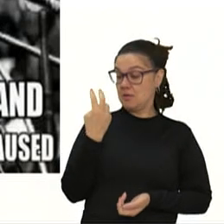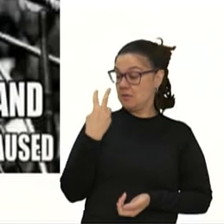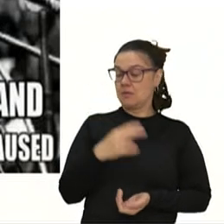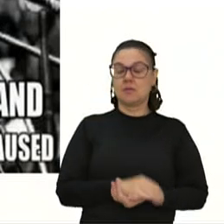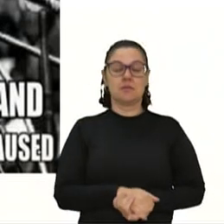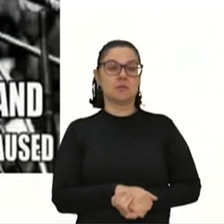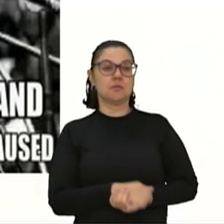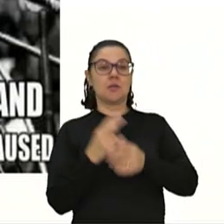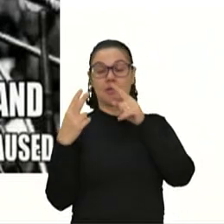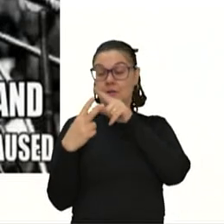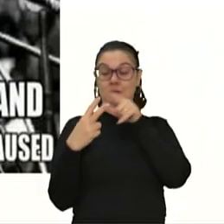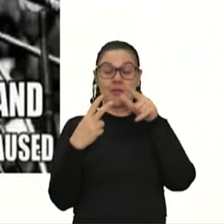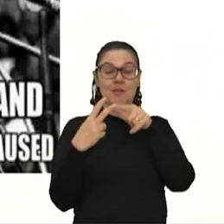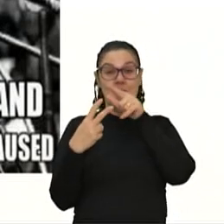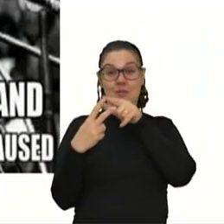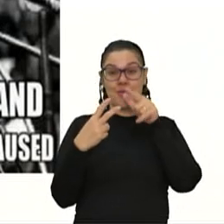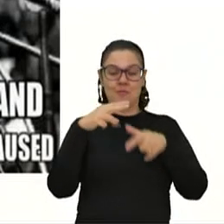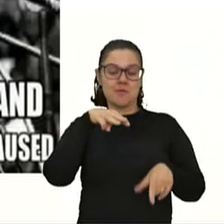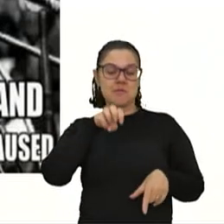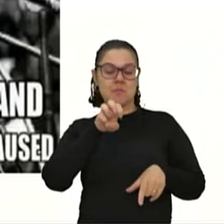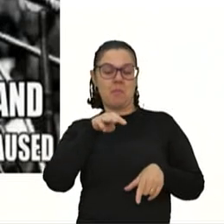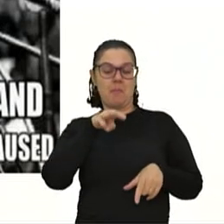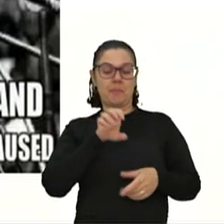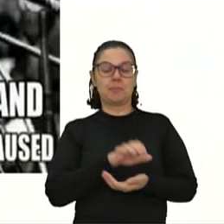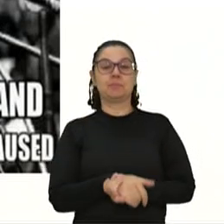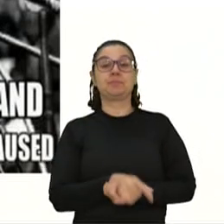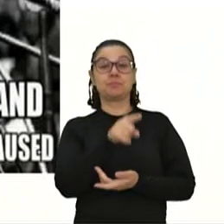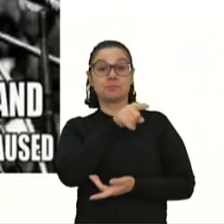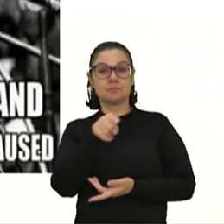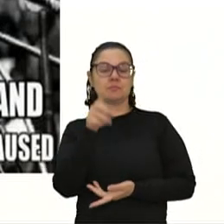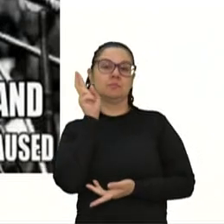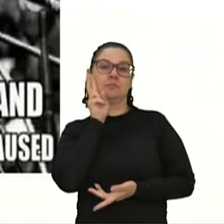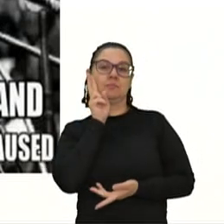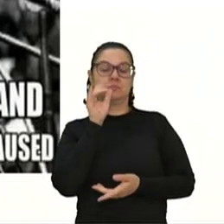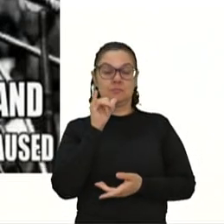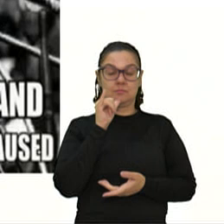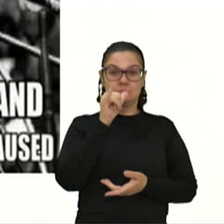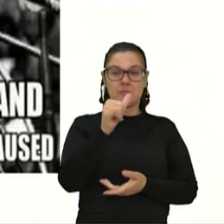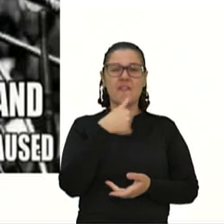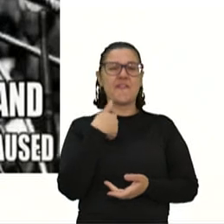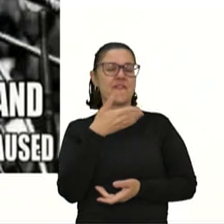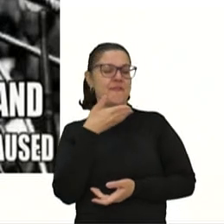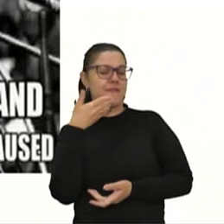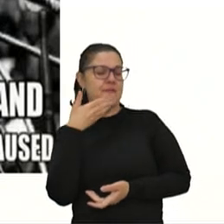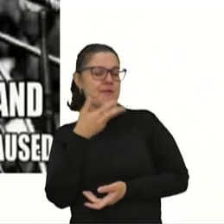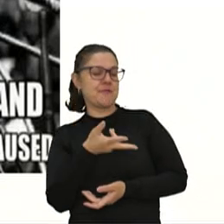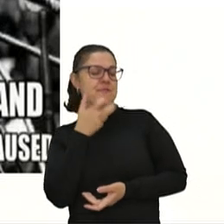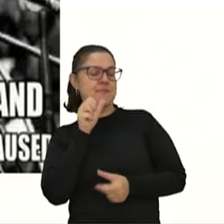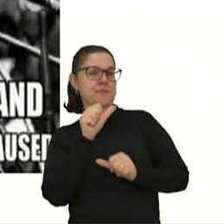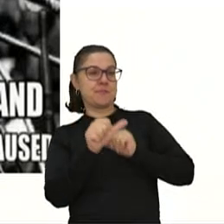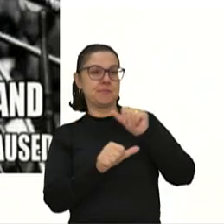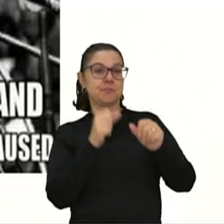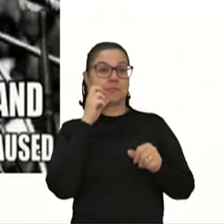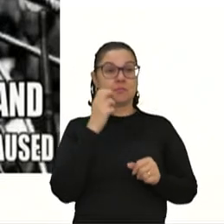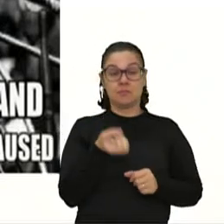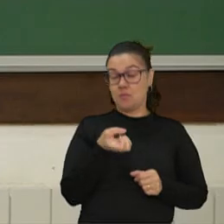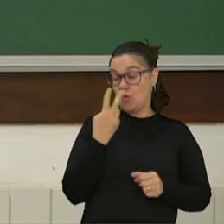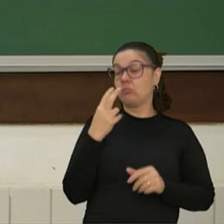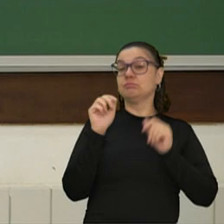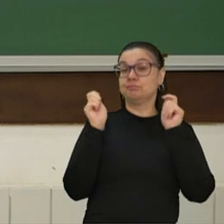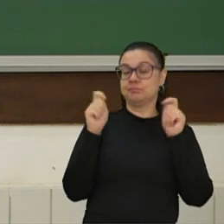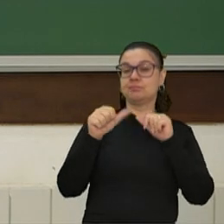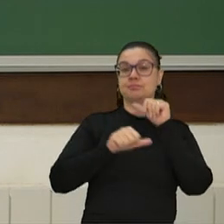Trouxe aqui, então, dois exemplos de meme para vocês. E lembram que eu disse que elas são facilmente modificadas, né? Podem